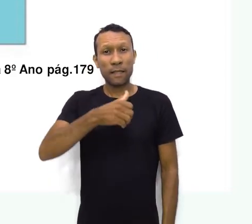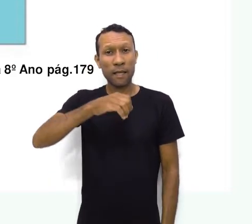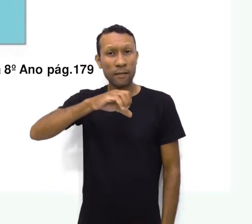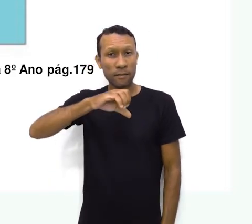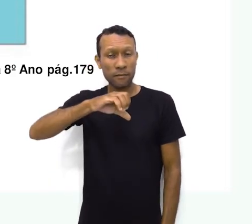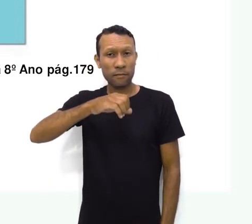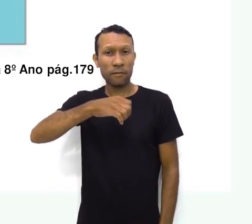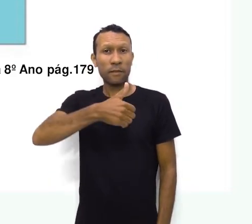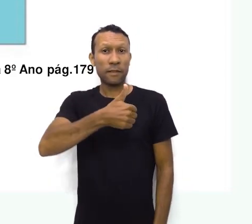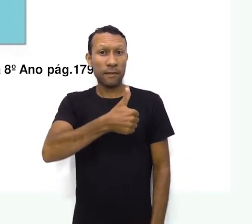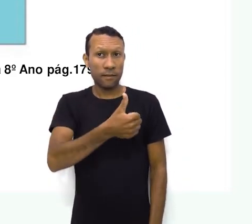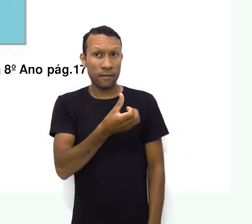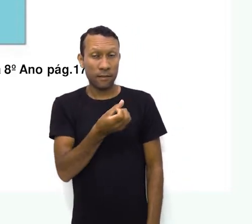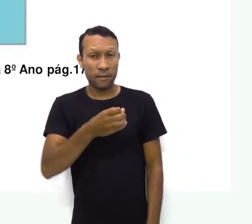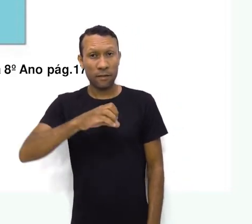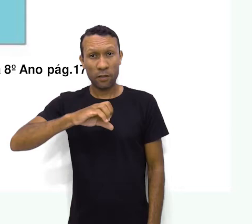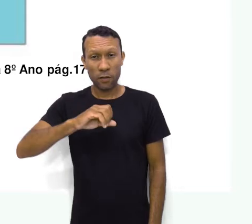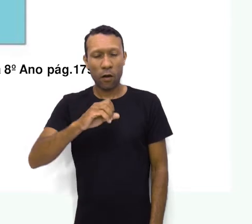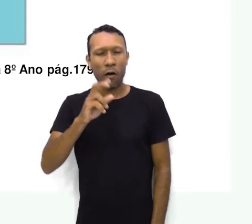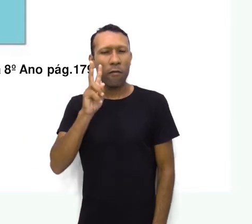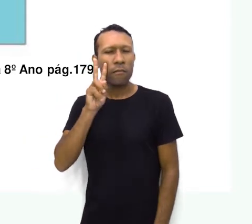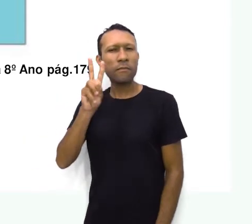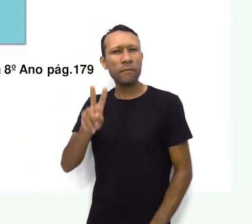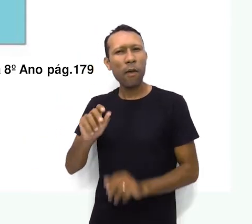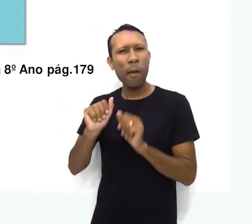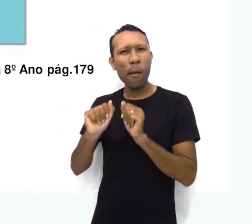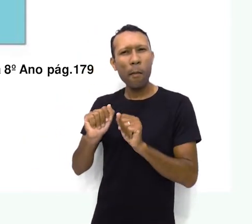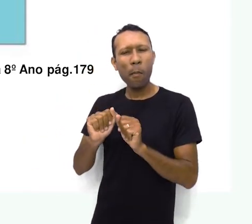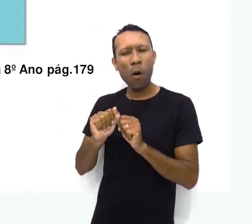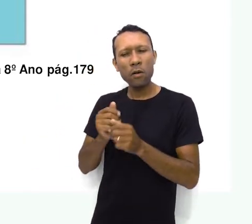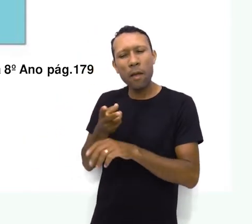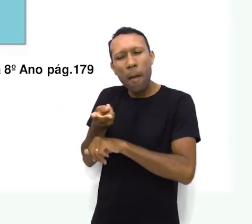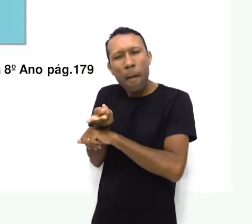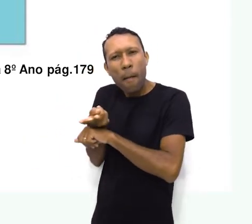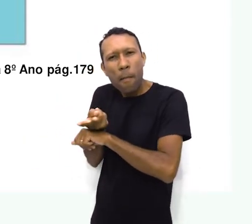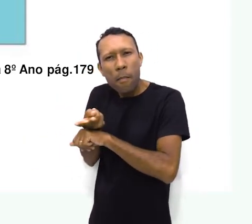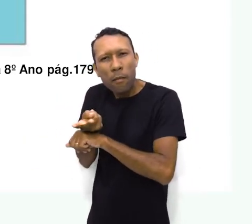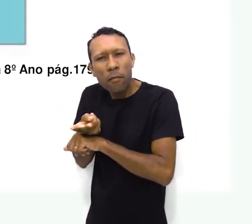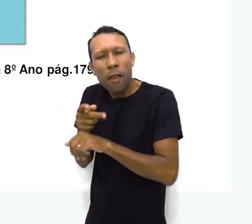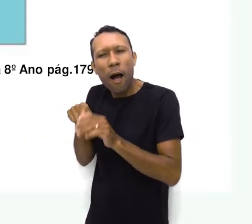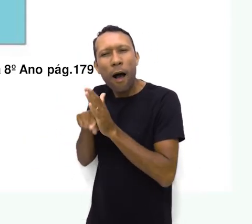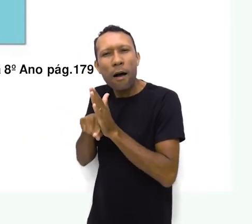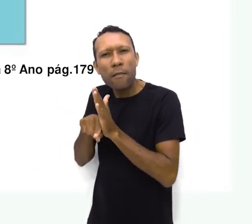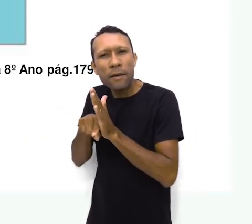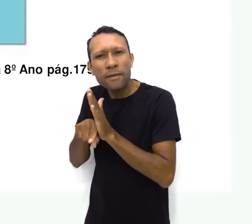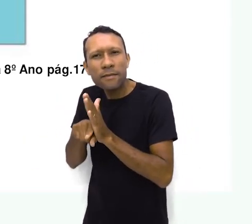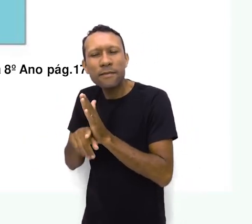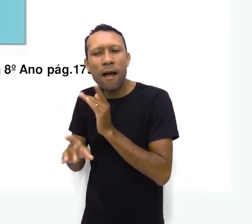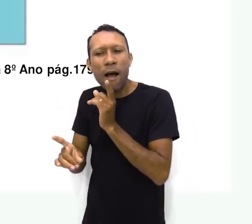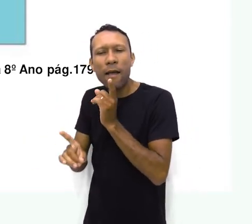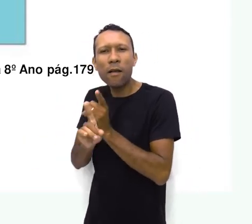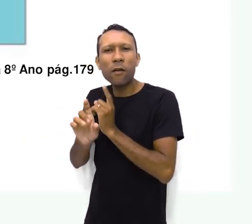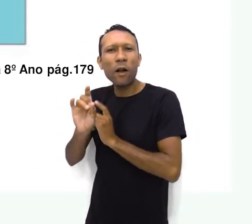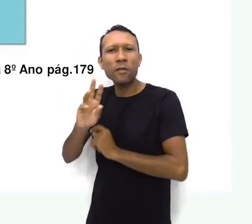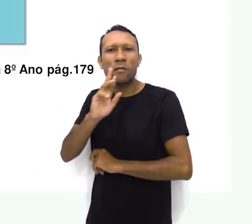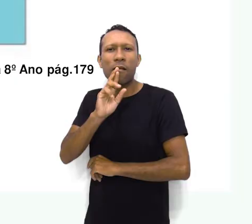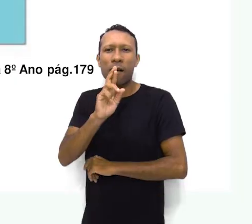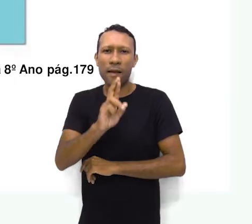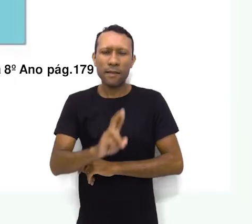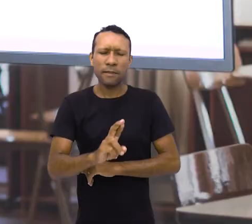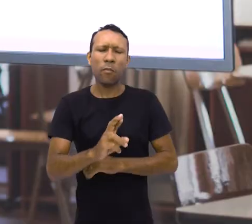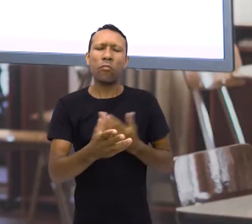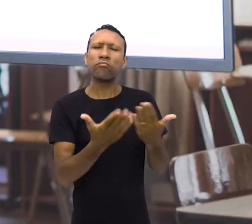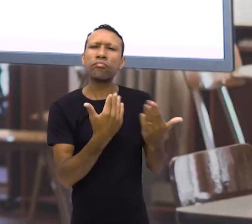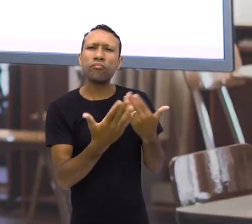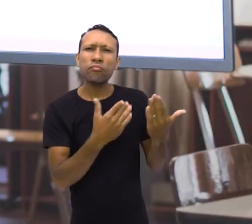179 e 180, pode auxiliar na pesquisa para resolução e depois socializar com o seu